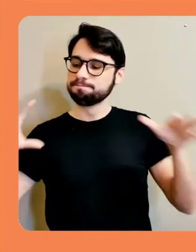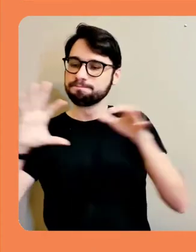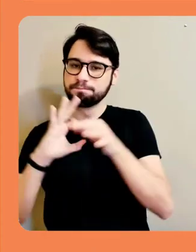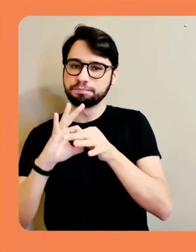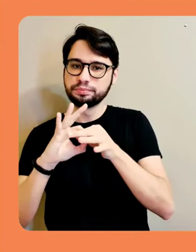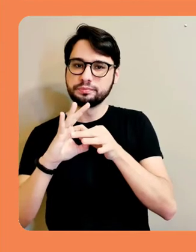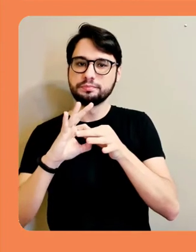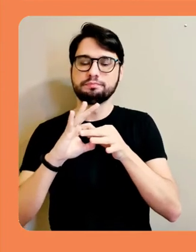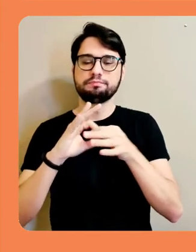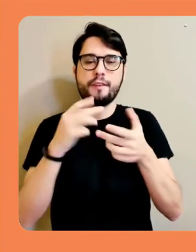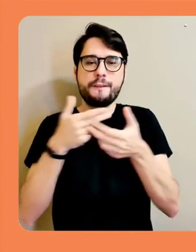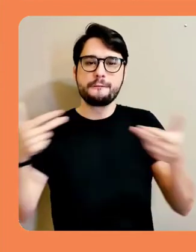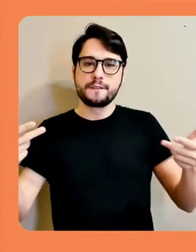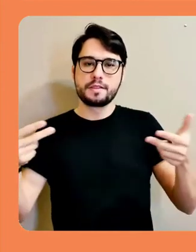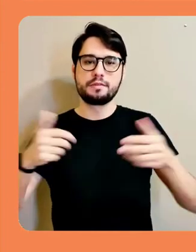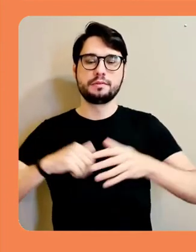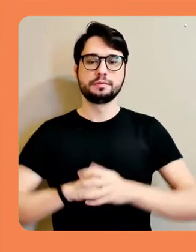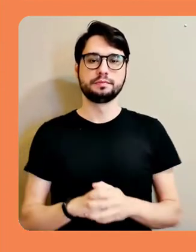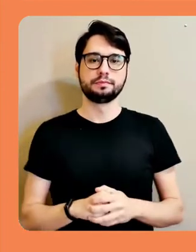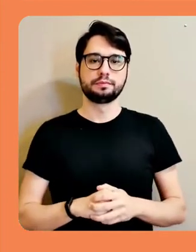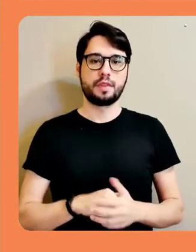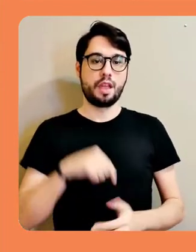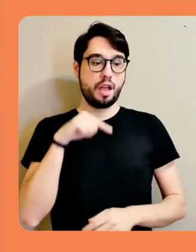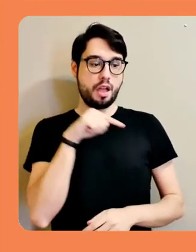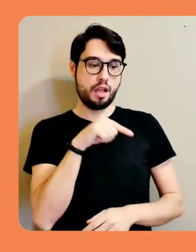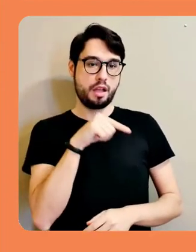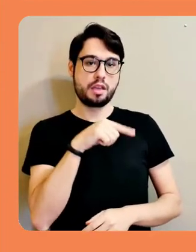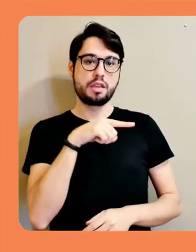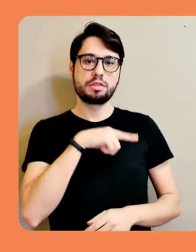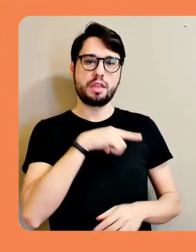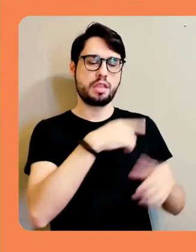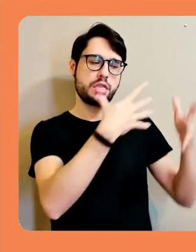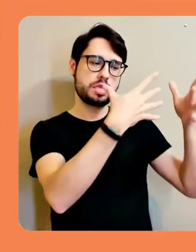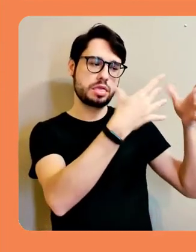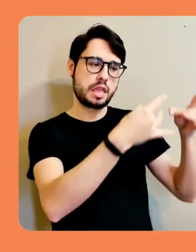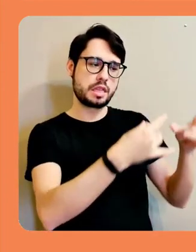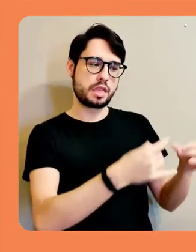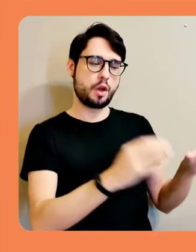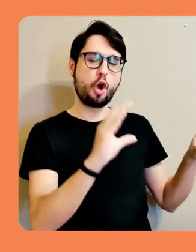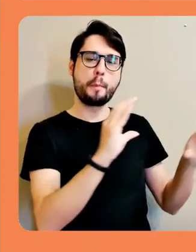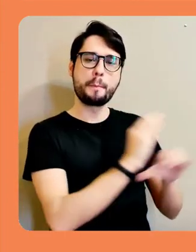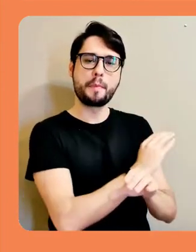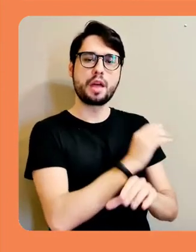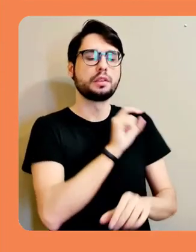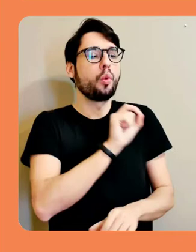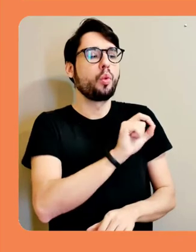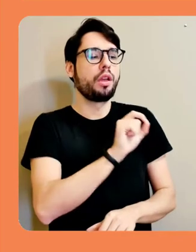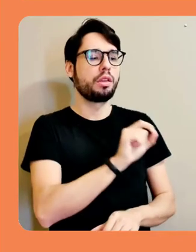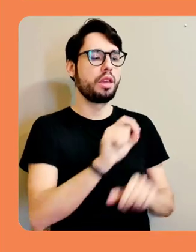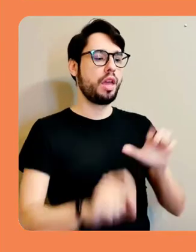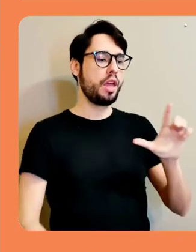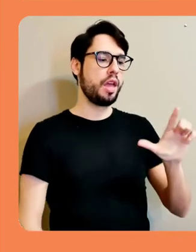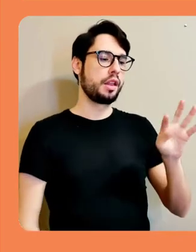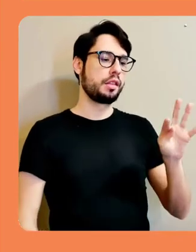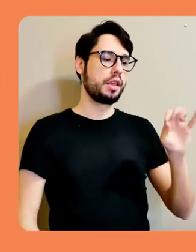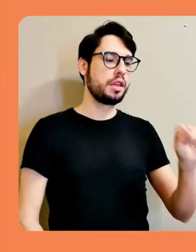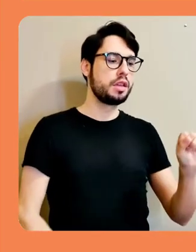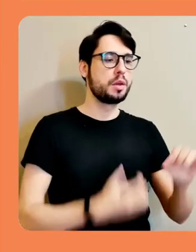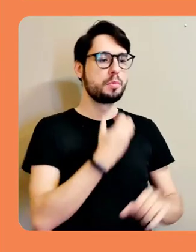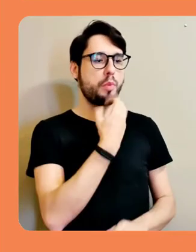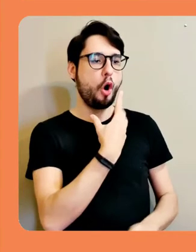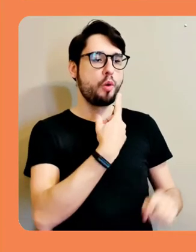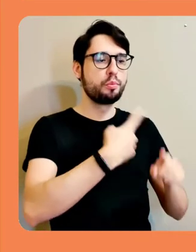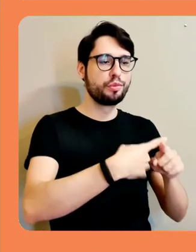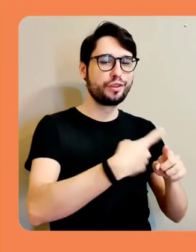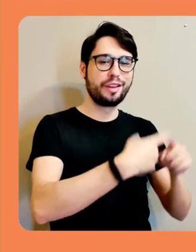learn consórcio VLT even the learning Tools interoperability aqui nessa